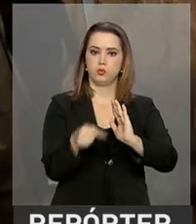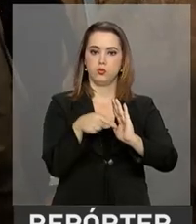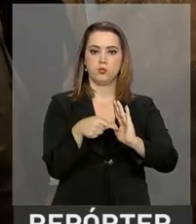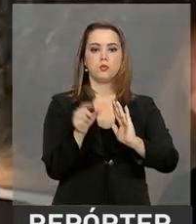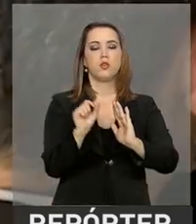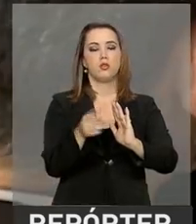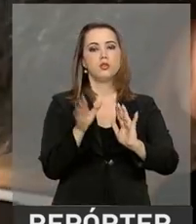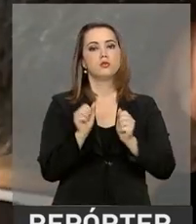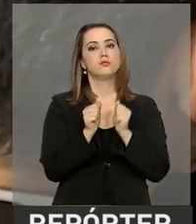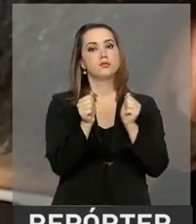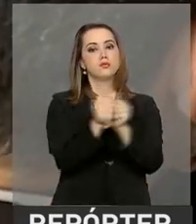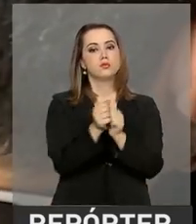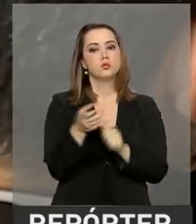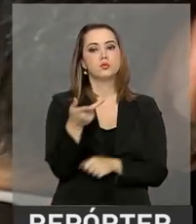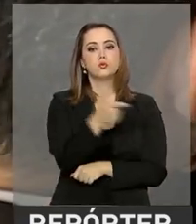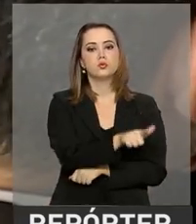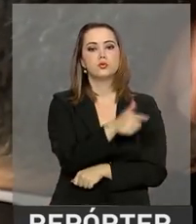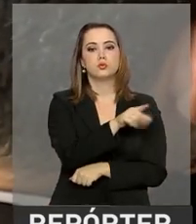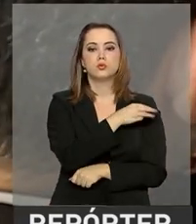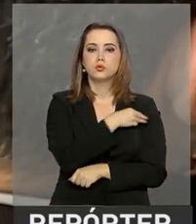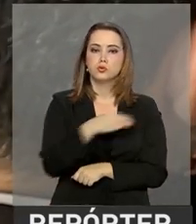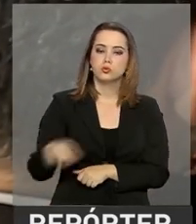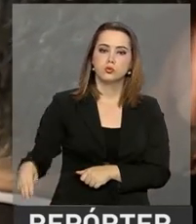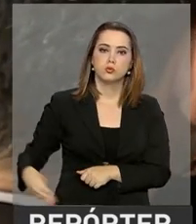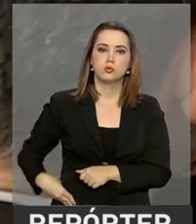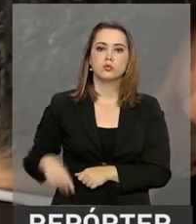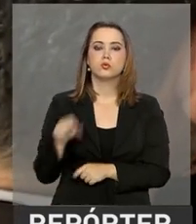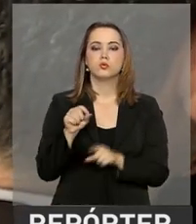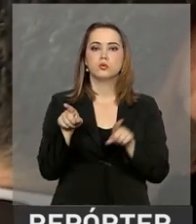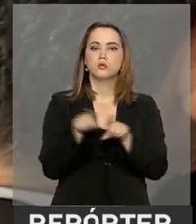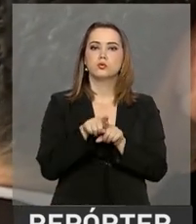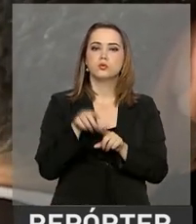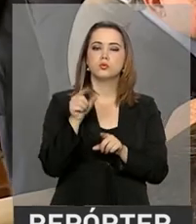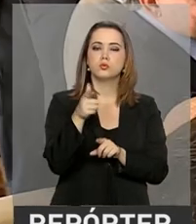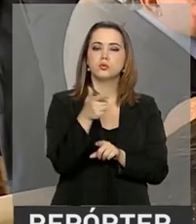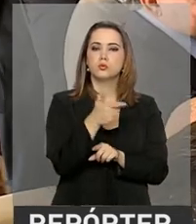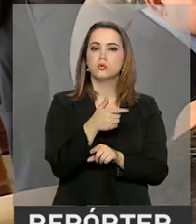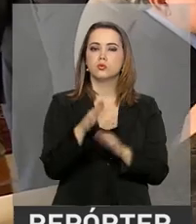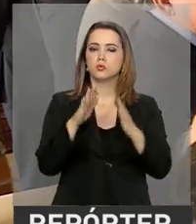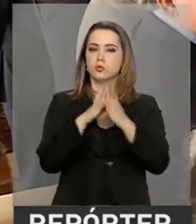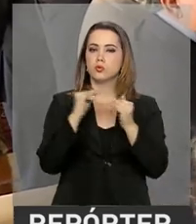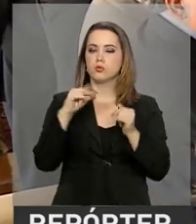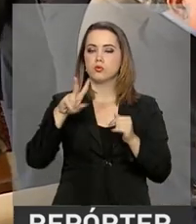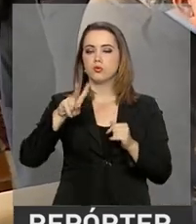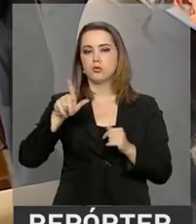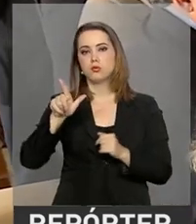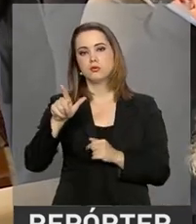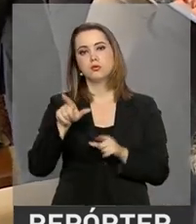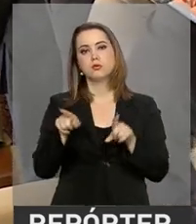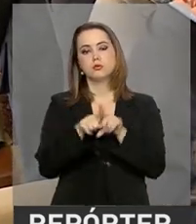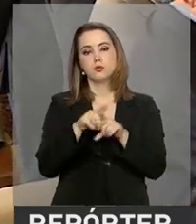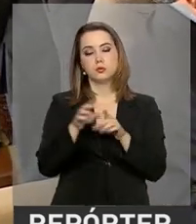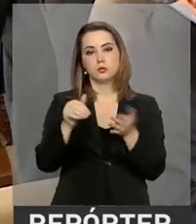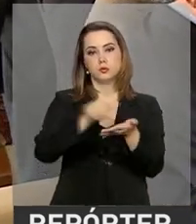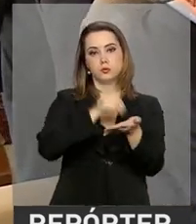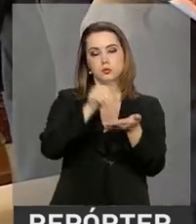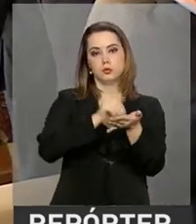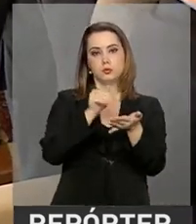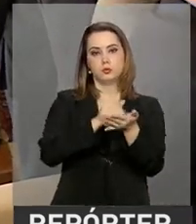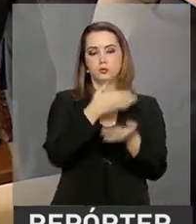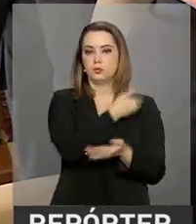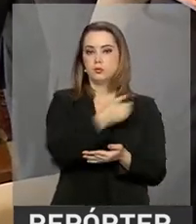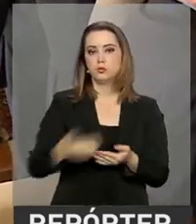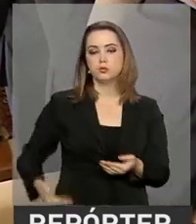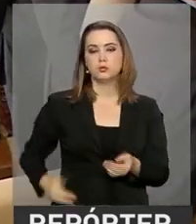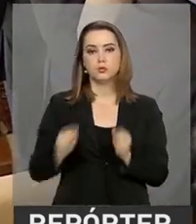estava acompanhado pelos ministros da Casa Civil, Eliseu Padilha, e do secretário de Governo, ministro Gedel Vieira Lima.